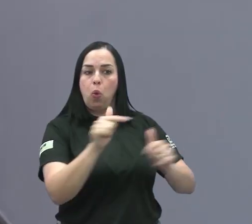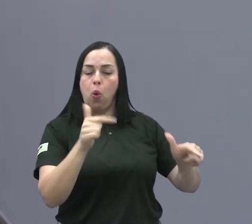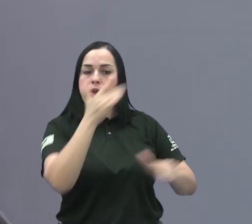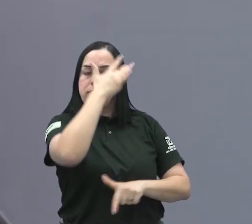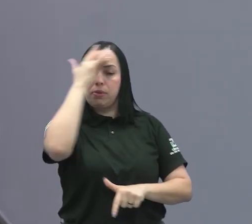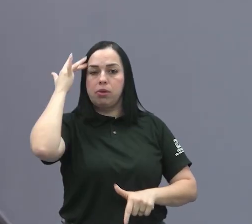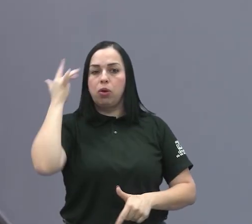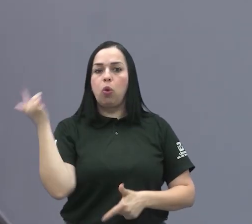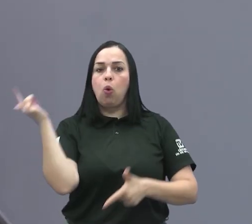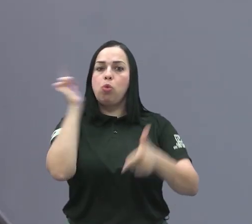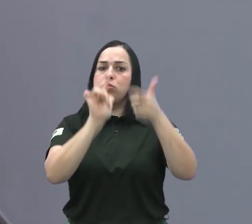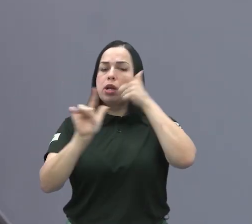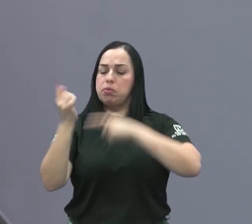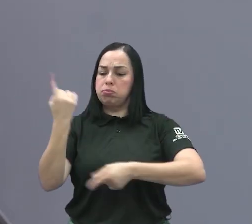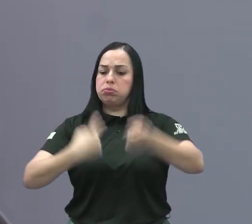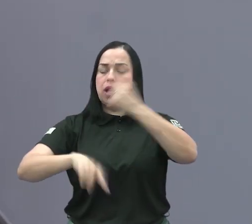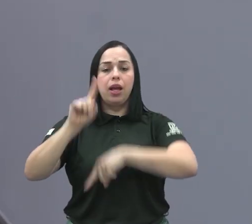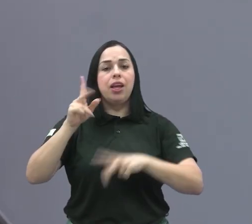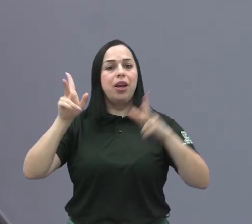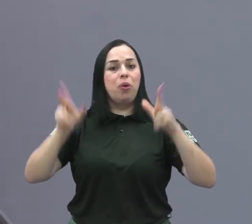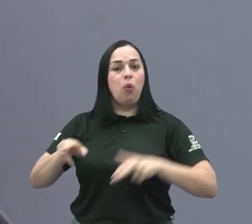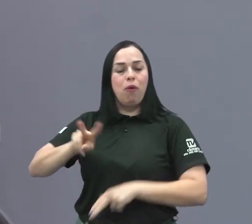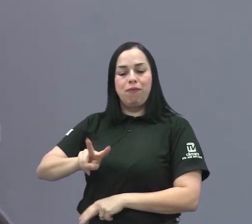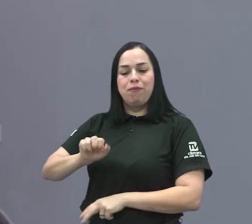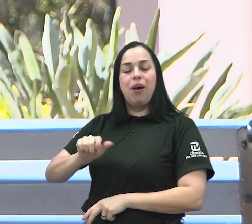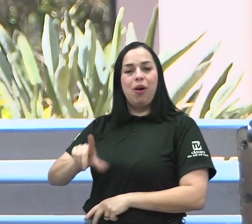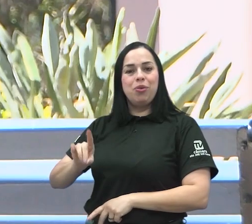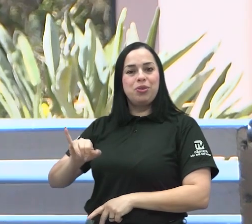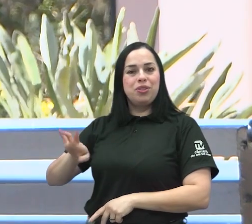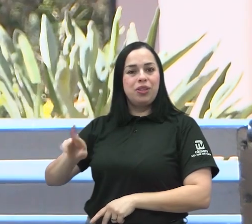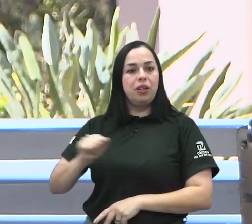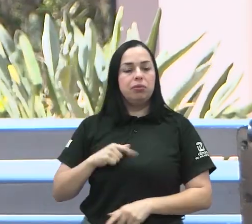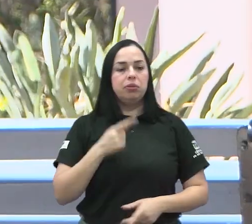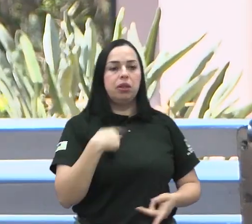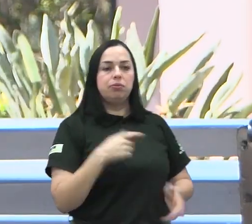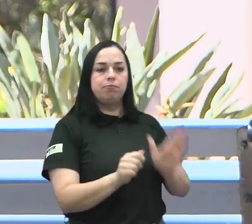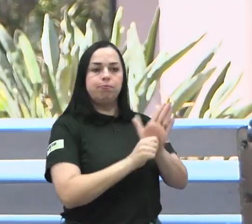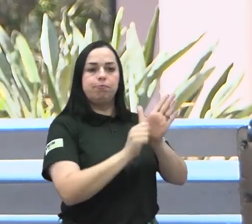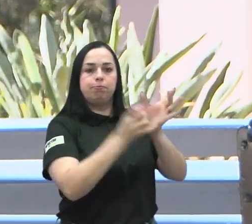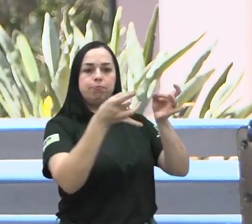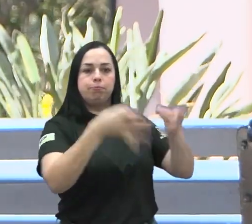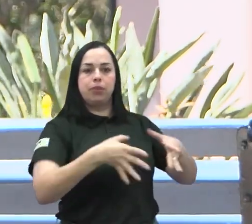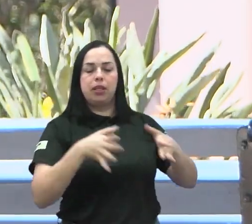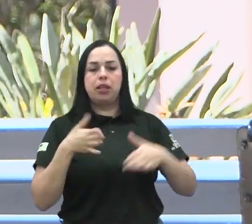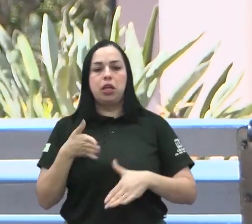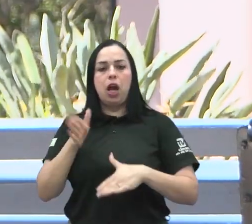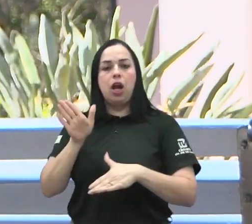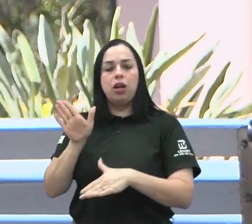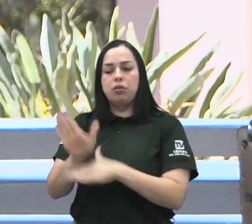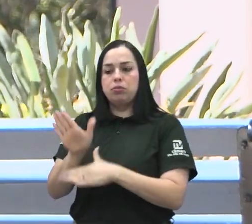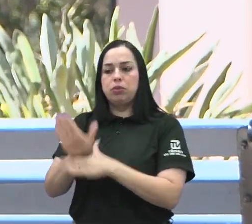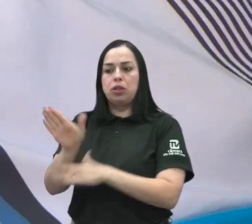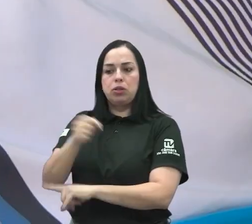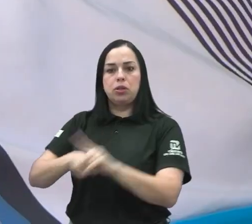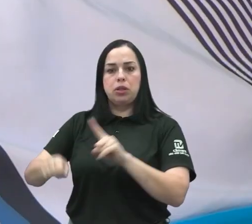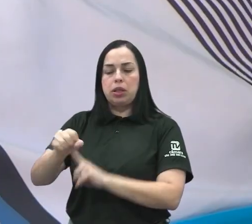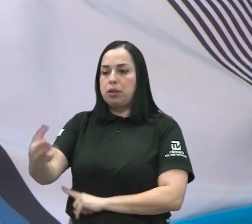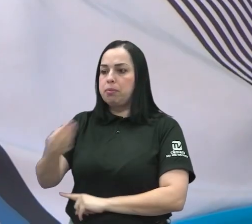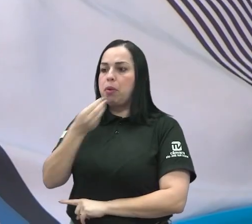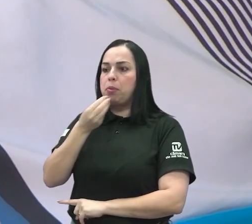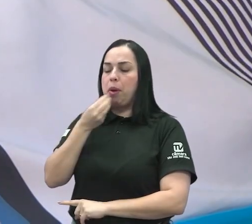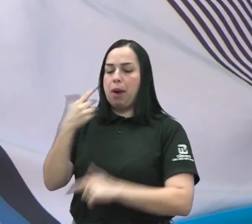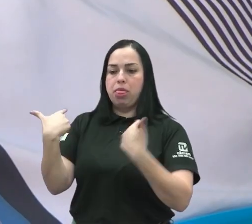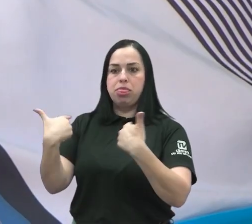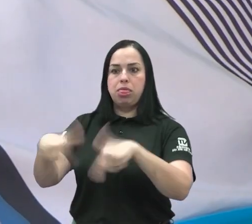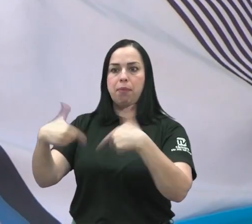mais pessoas possam alcançar vitórias como a do Valdir, superar a dependência e contribuir com a sociedade a partir de